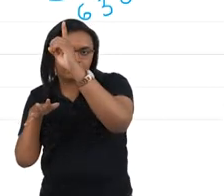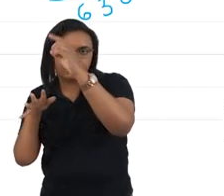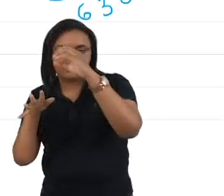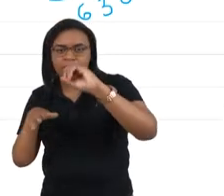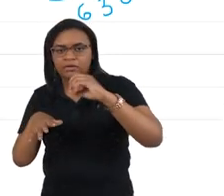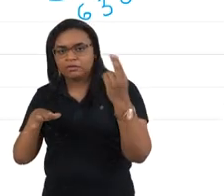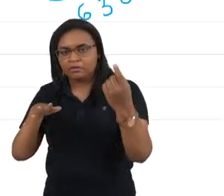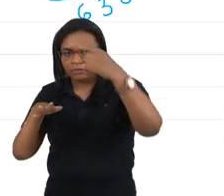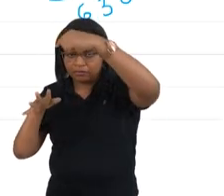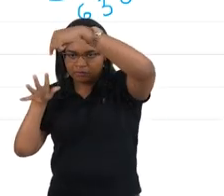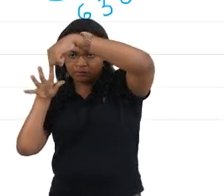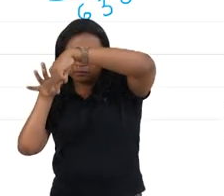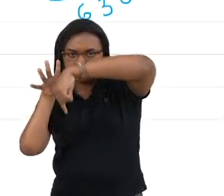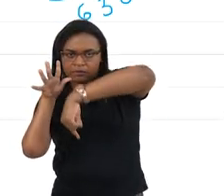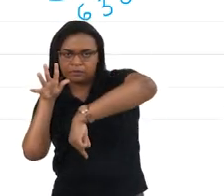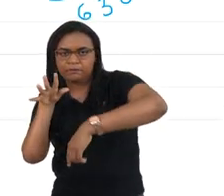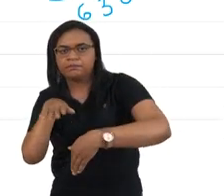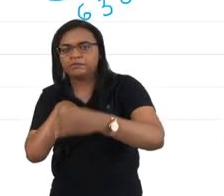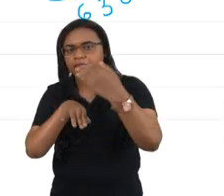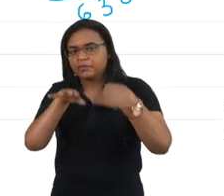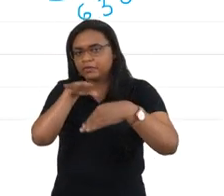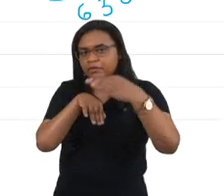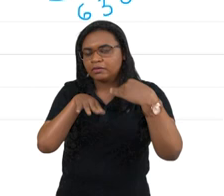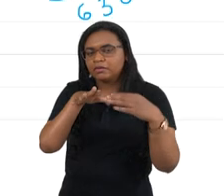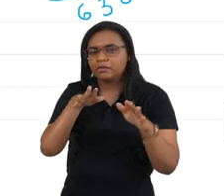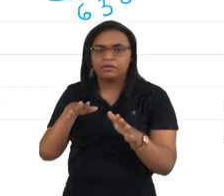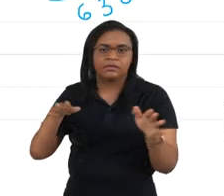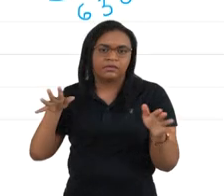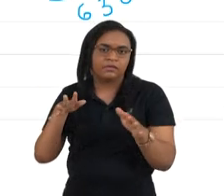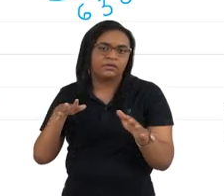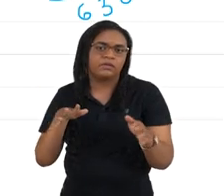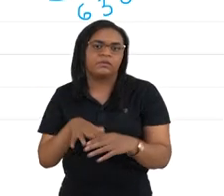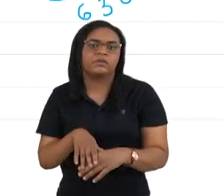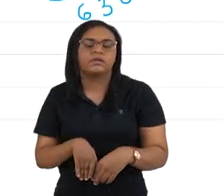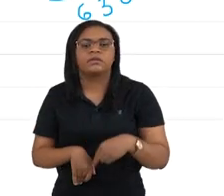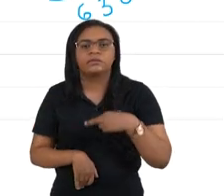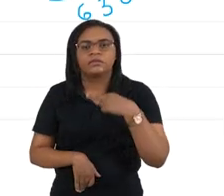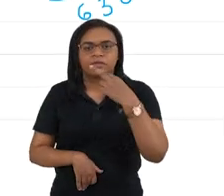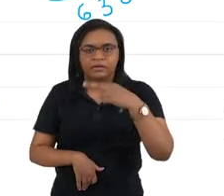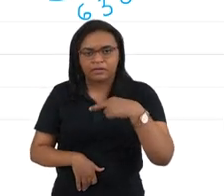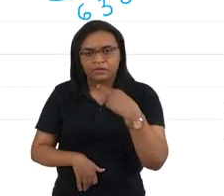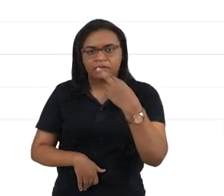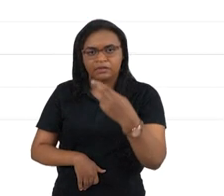descendo, elas seriam inversamente proporcionais. Aí nós teríamos uma outra relação, tá?